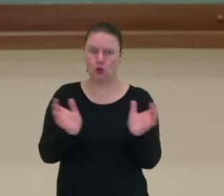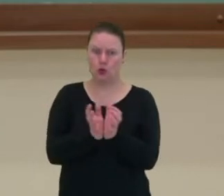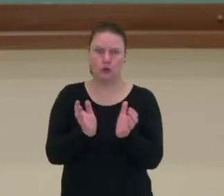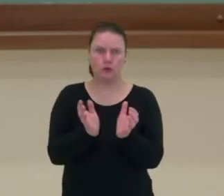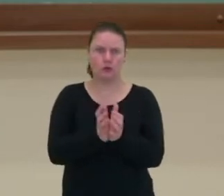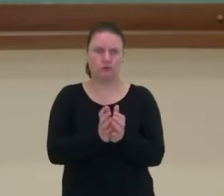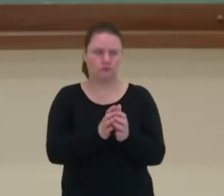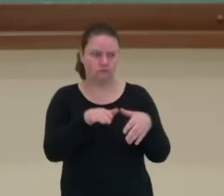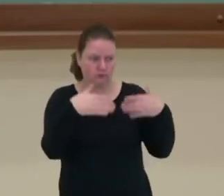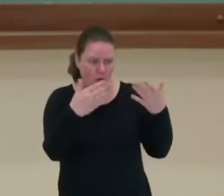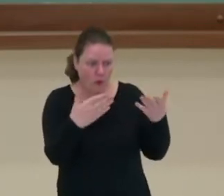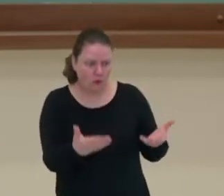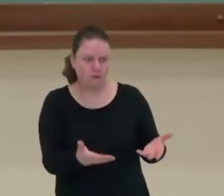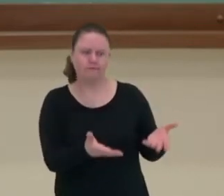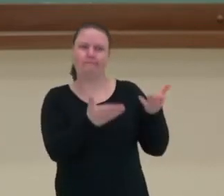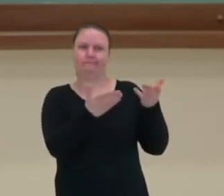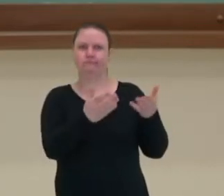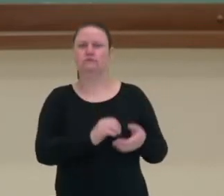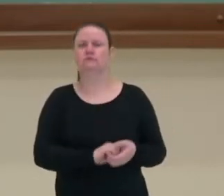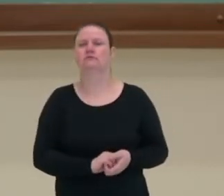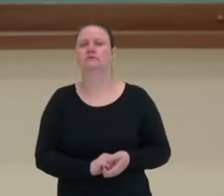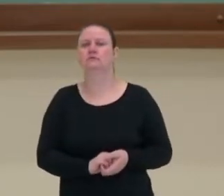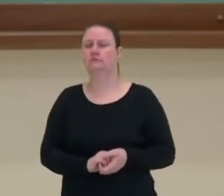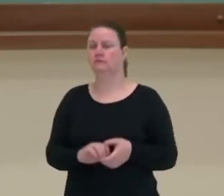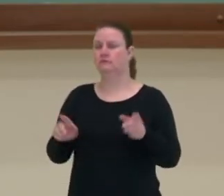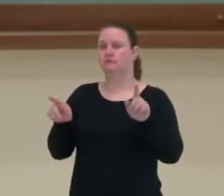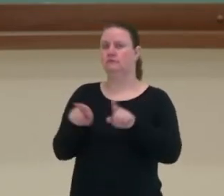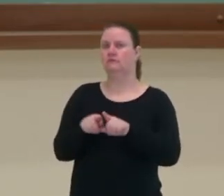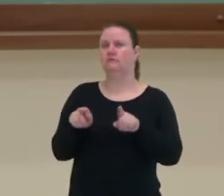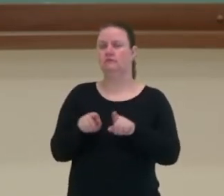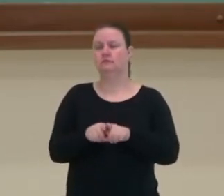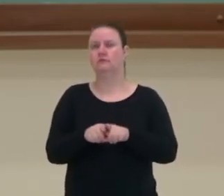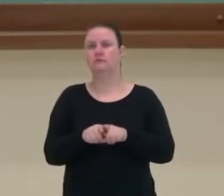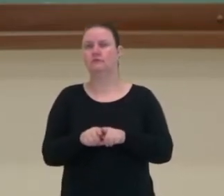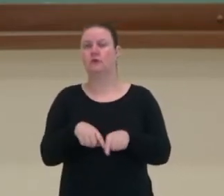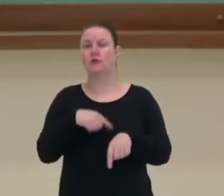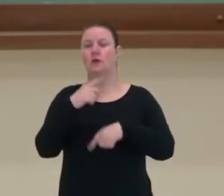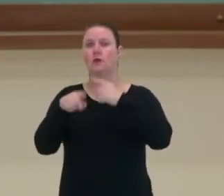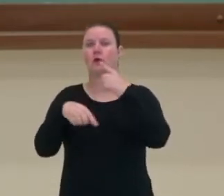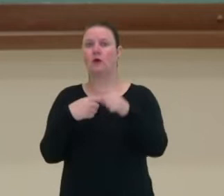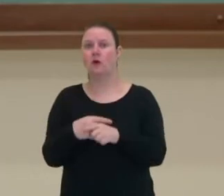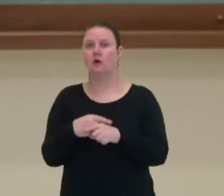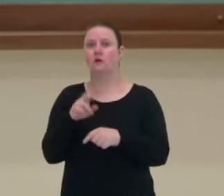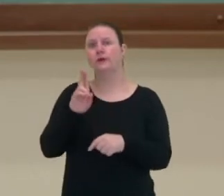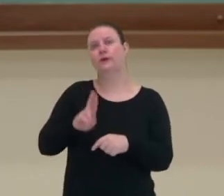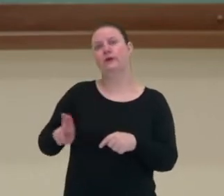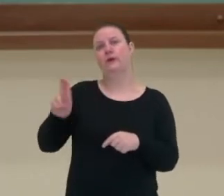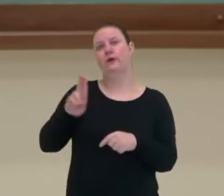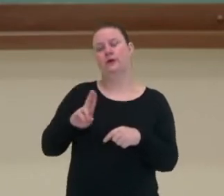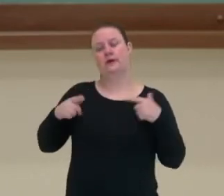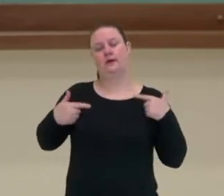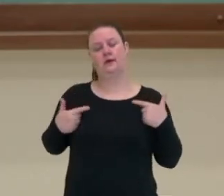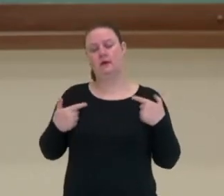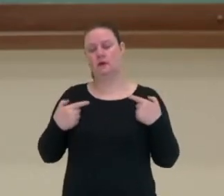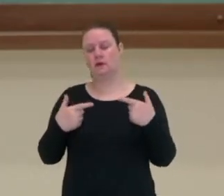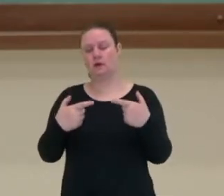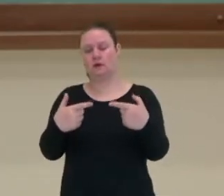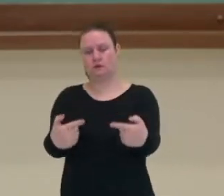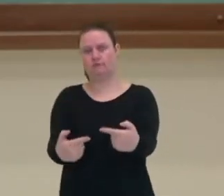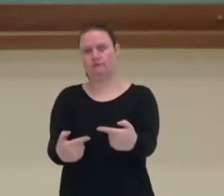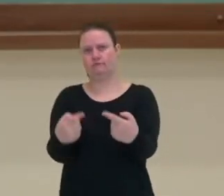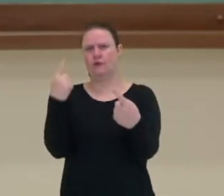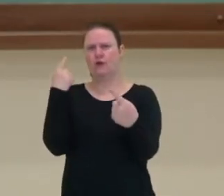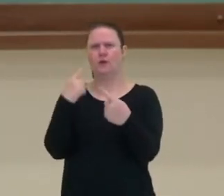caça. Posteriormente, o arco e flecha ele acabou sendo utilizado nas guerras, porque eu também